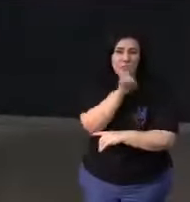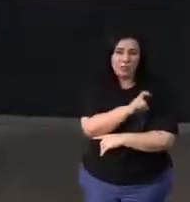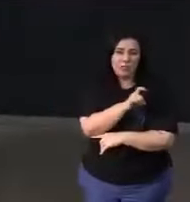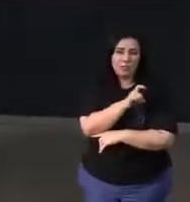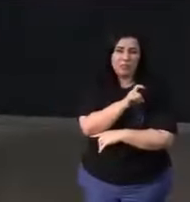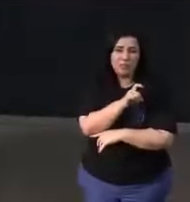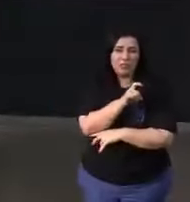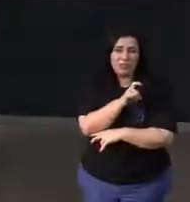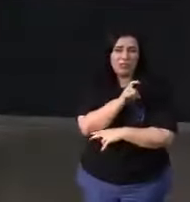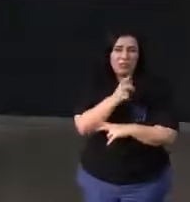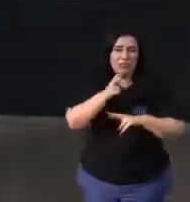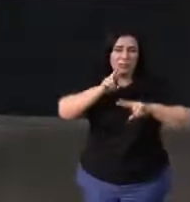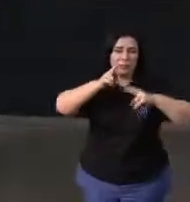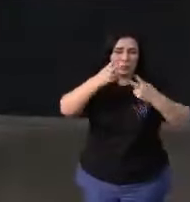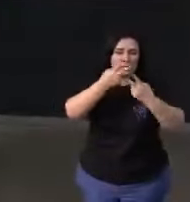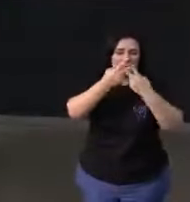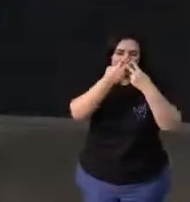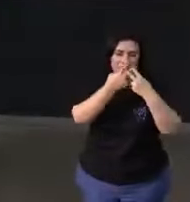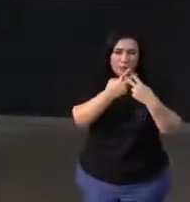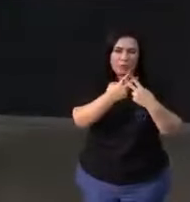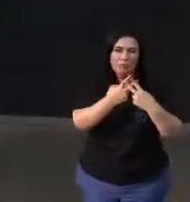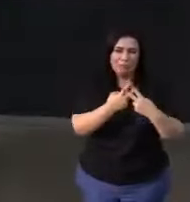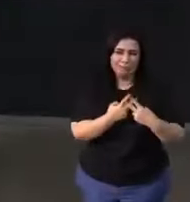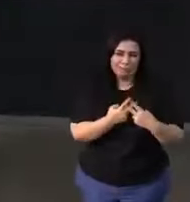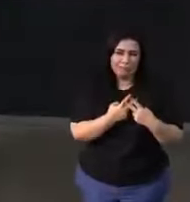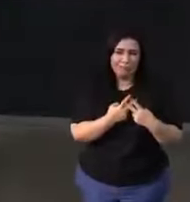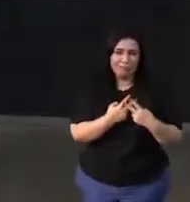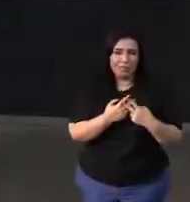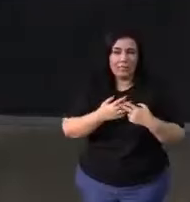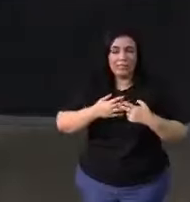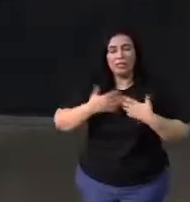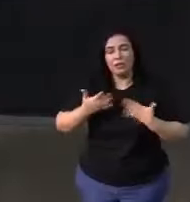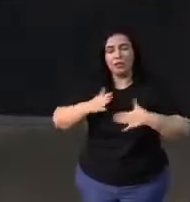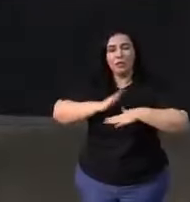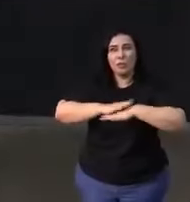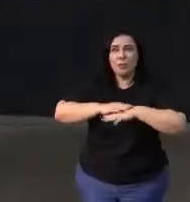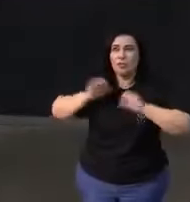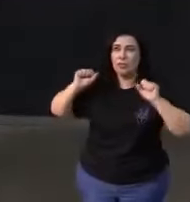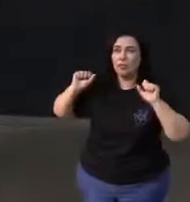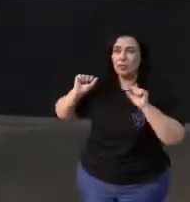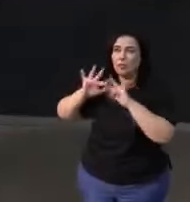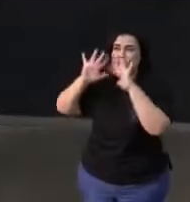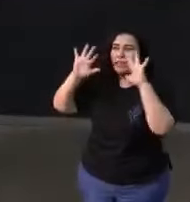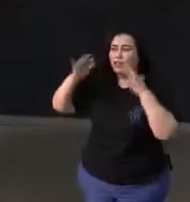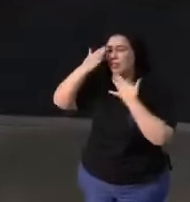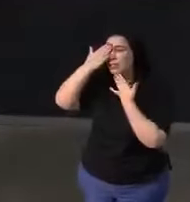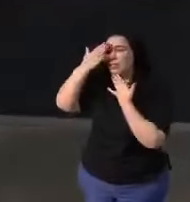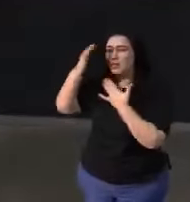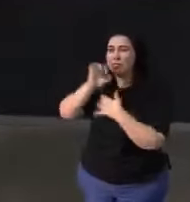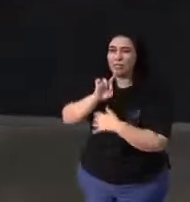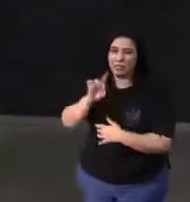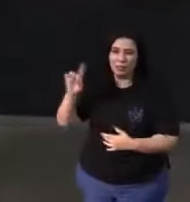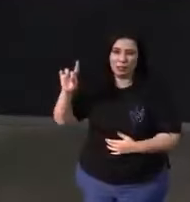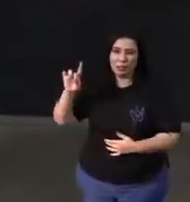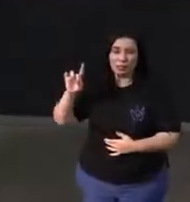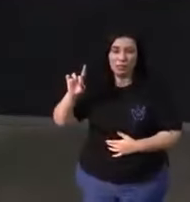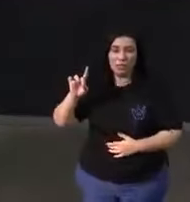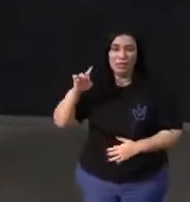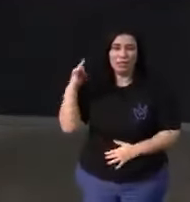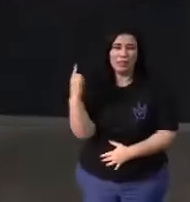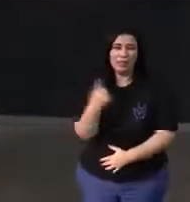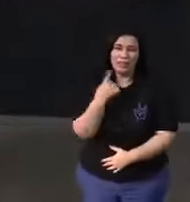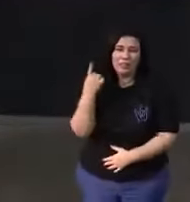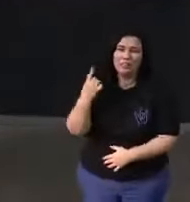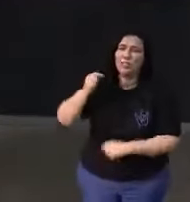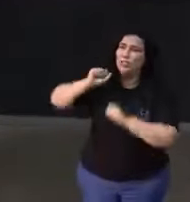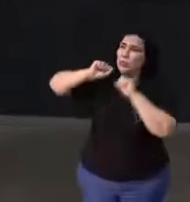nos dias de prisões, nos dias de caverna, de adulão, de perseguição. Estavam eles lá glorificando a Deus. Davi glorificava a